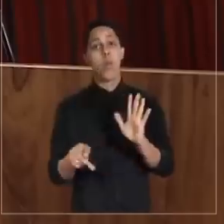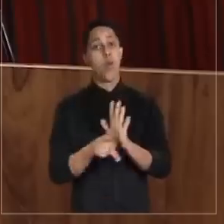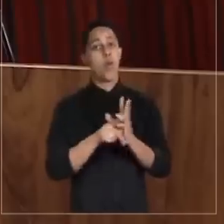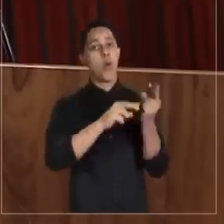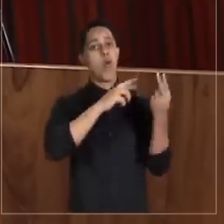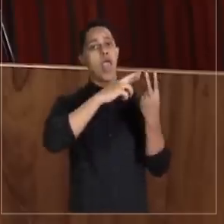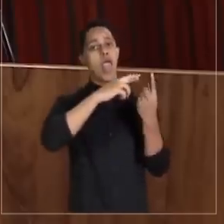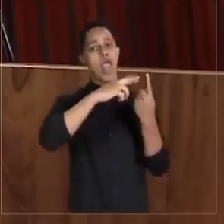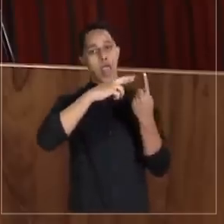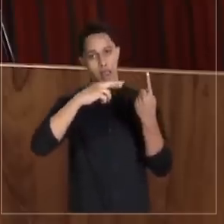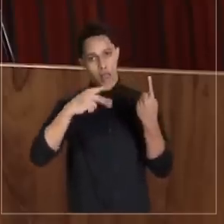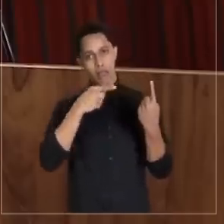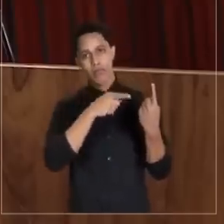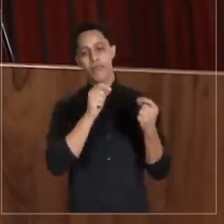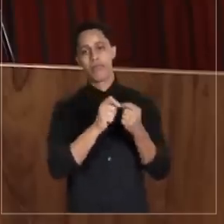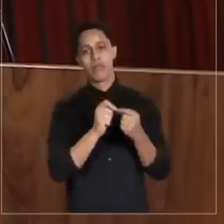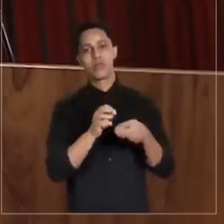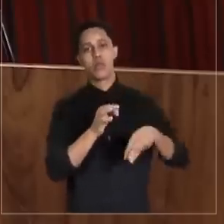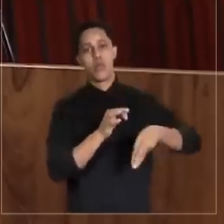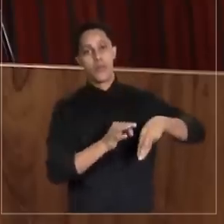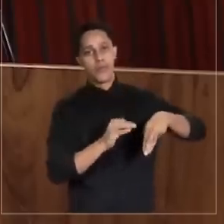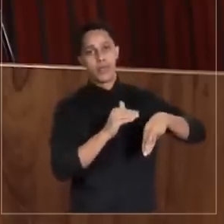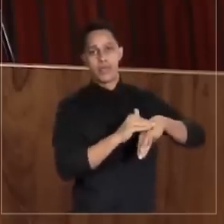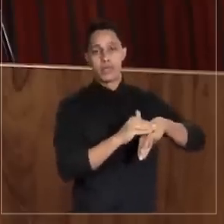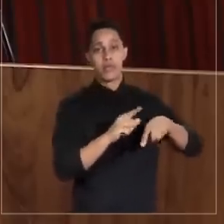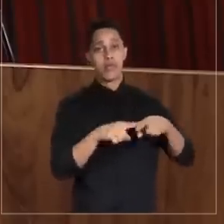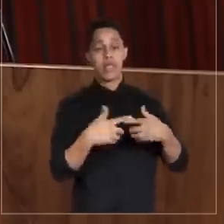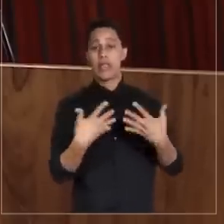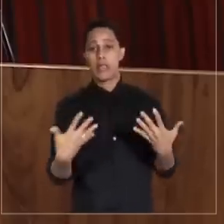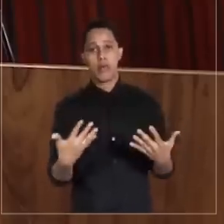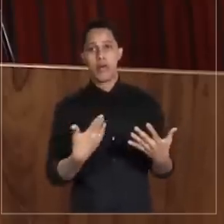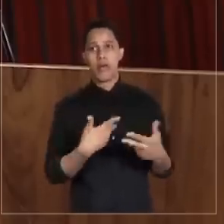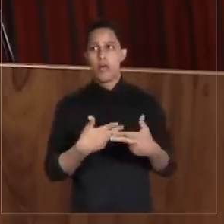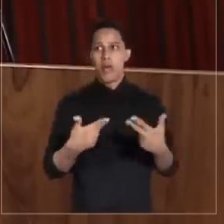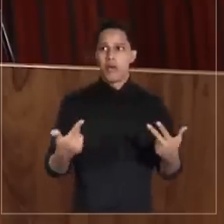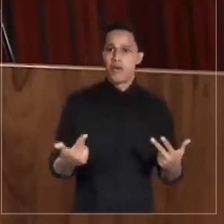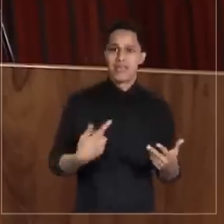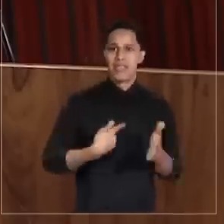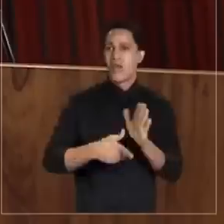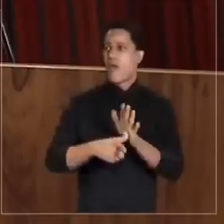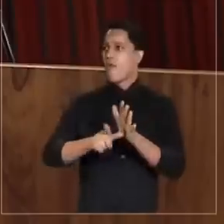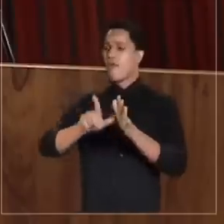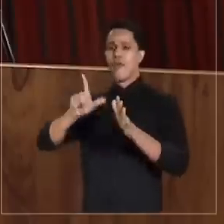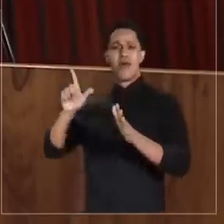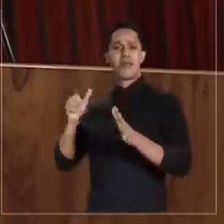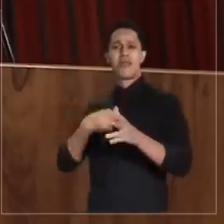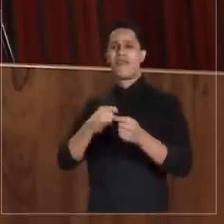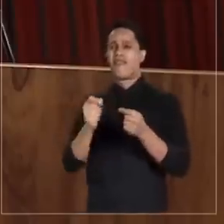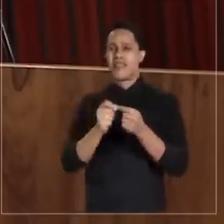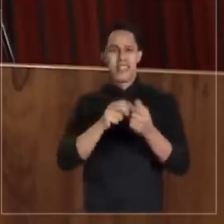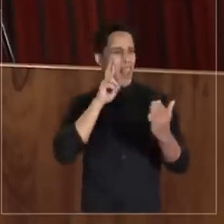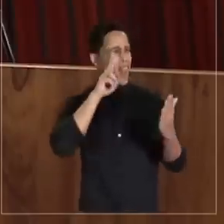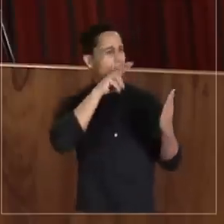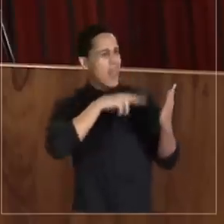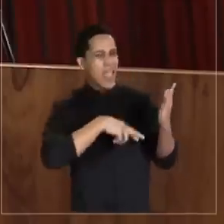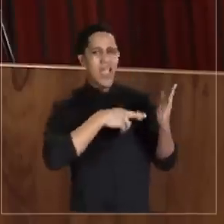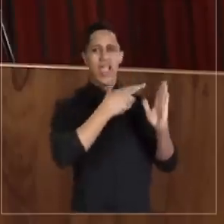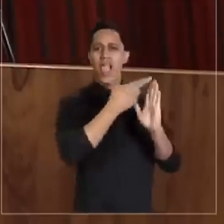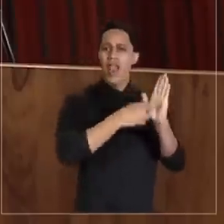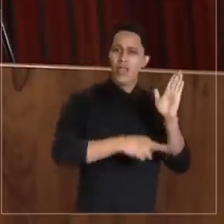relator. Portanto, acho que não é o caso de voltar na parte do relatório.